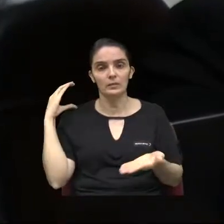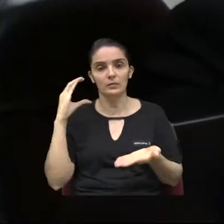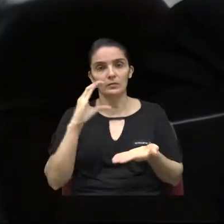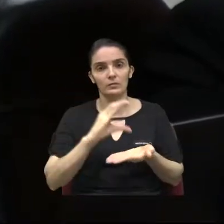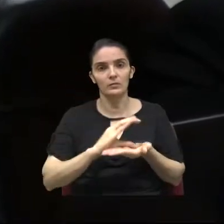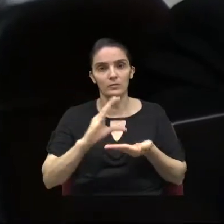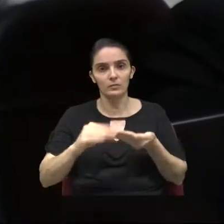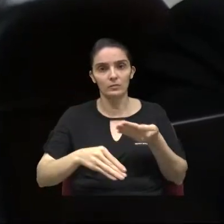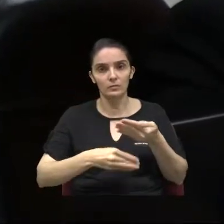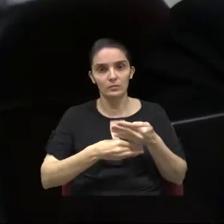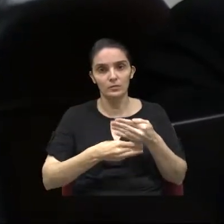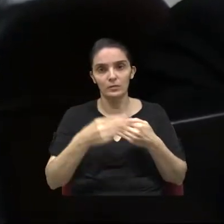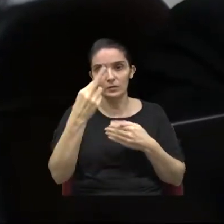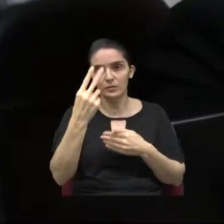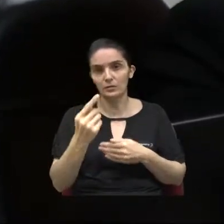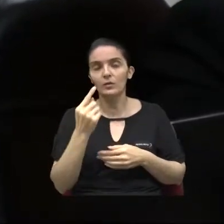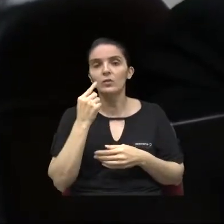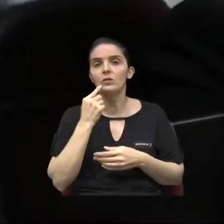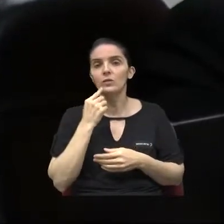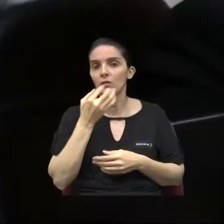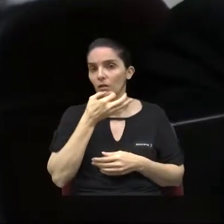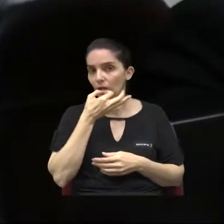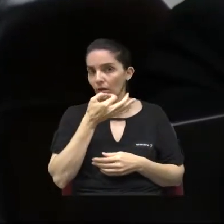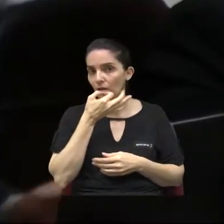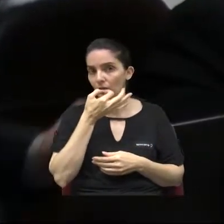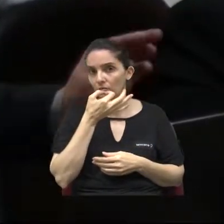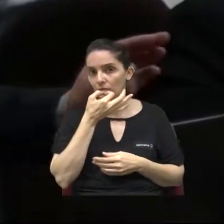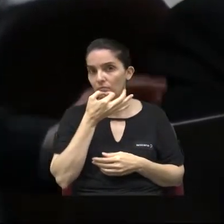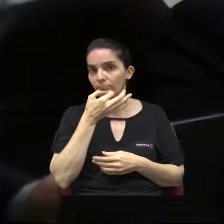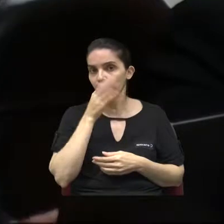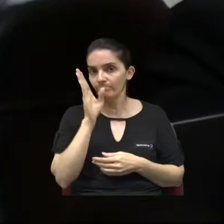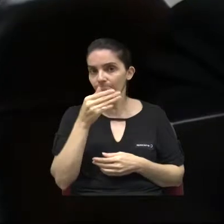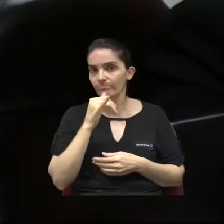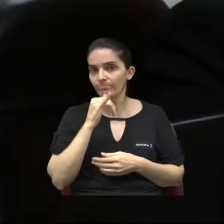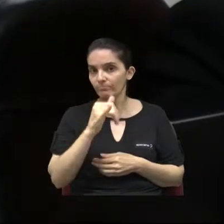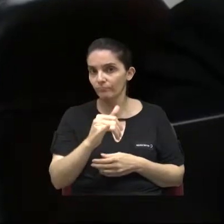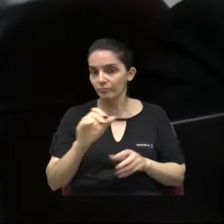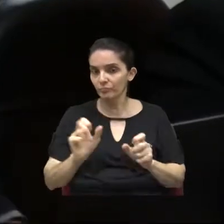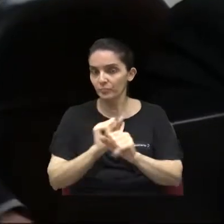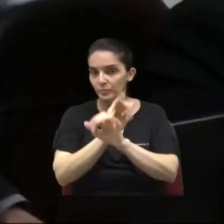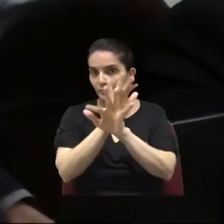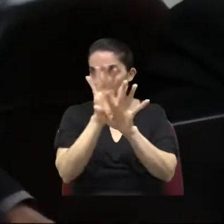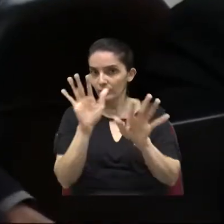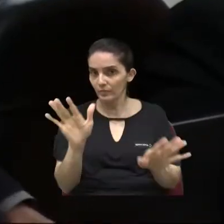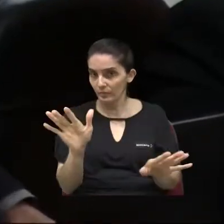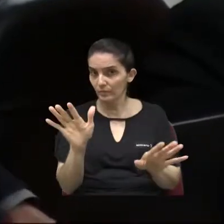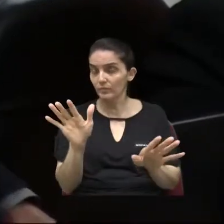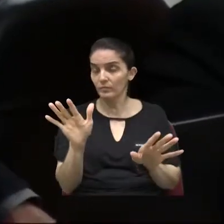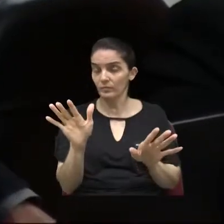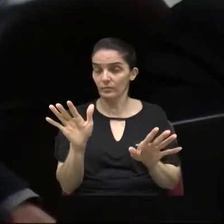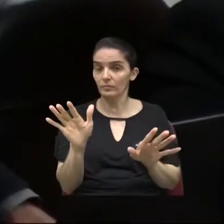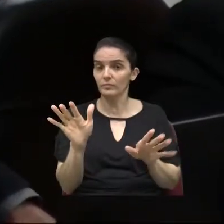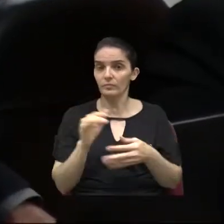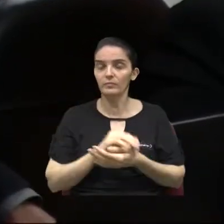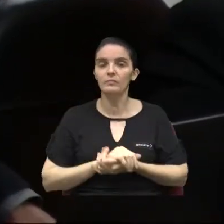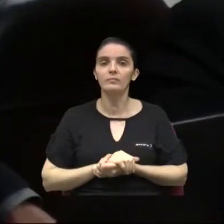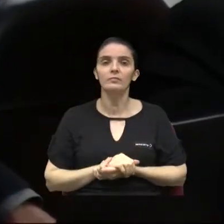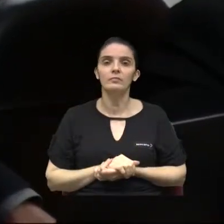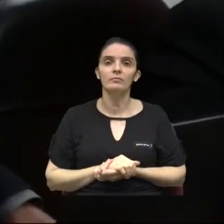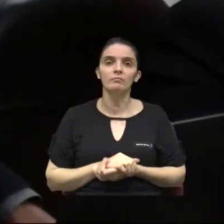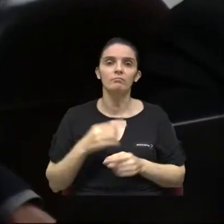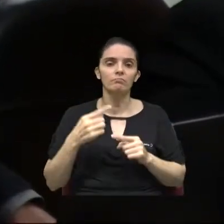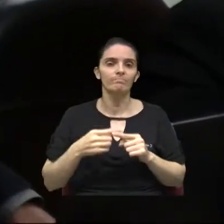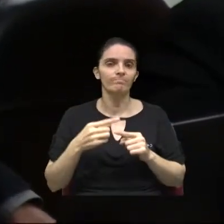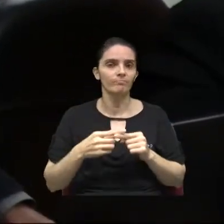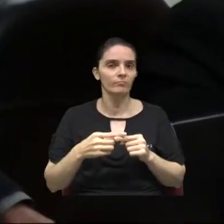o vereador Cleiton já mencionou nesse plenário. Eu acho que só para esclarecer com relação à figura de subsídio, que não